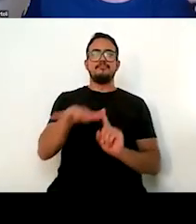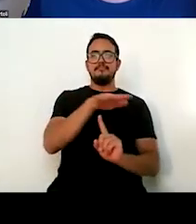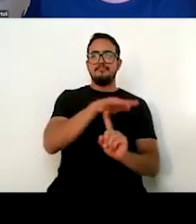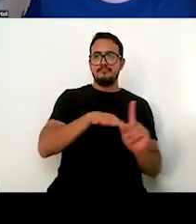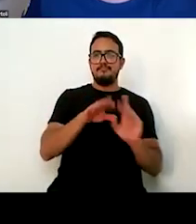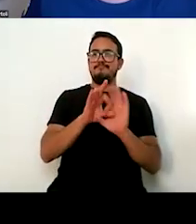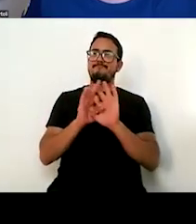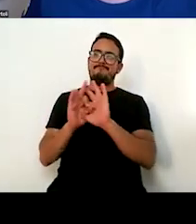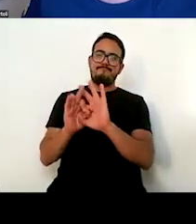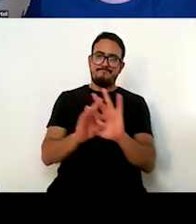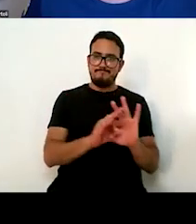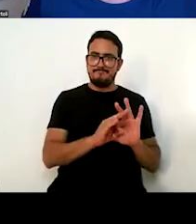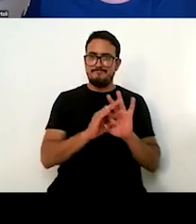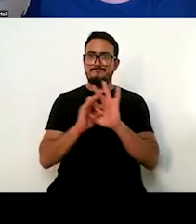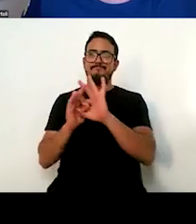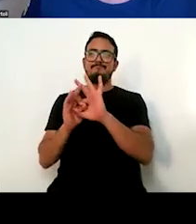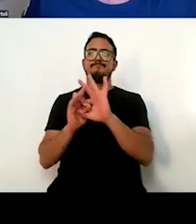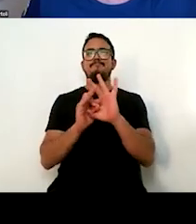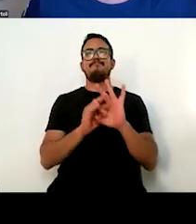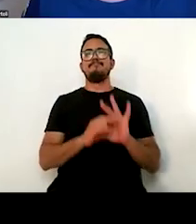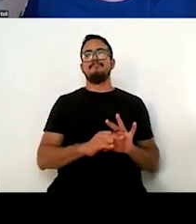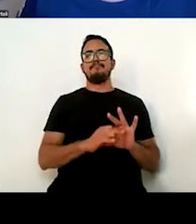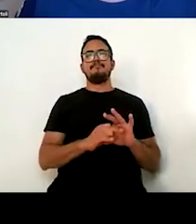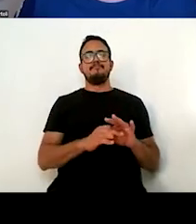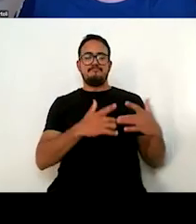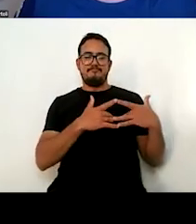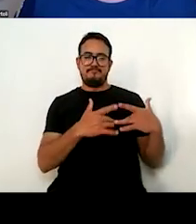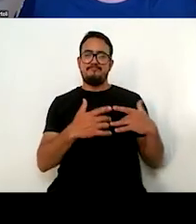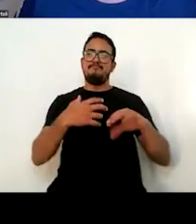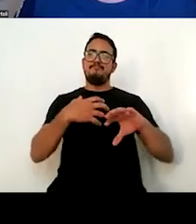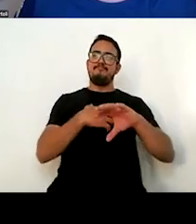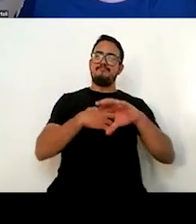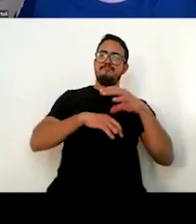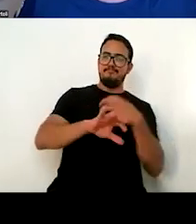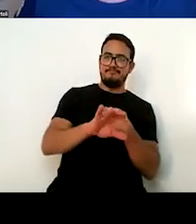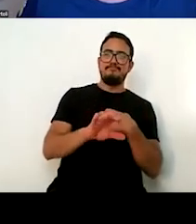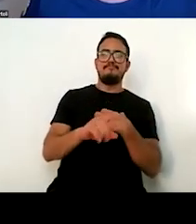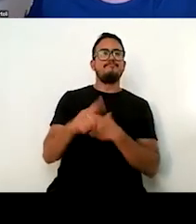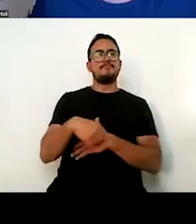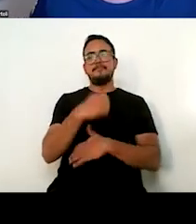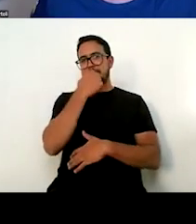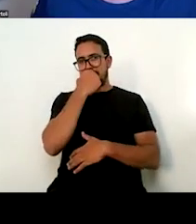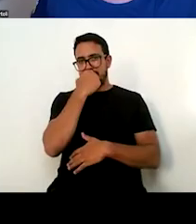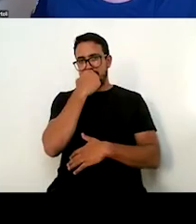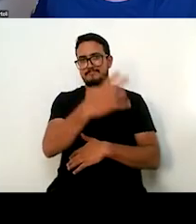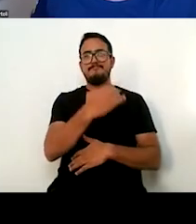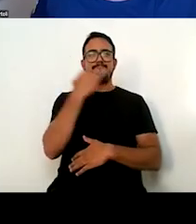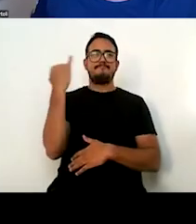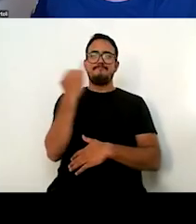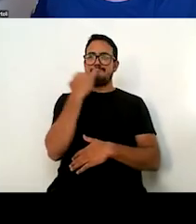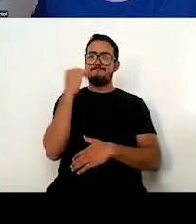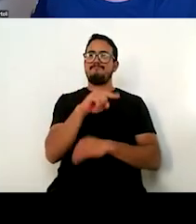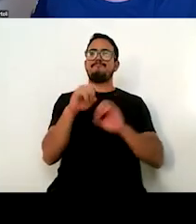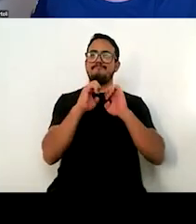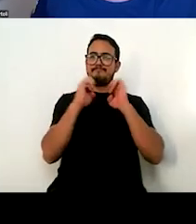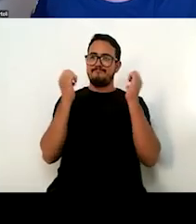muita solidariedade, de muita empatia. E assim, é muito bom participar desse tipo de evento e eu